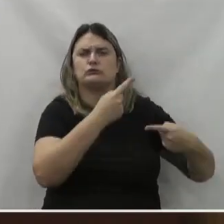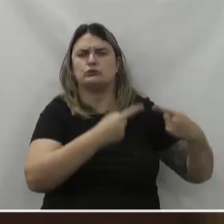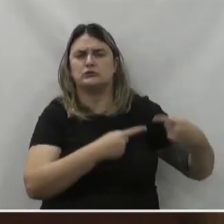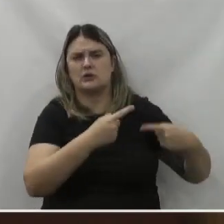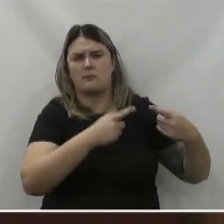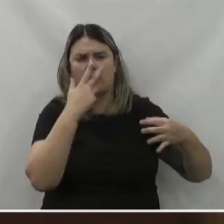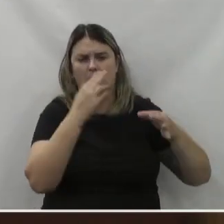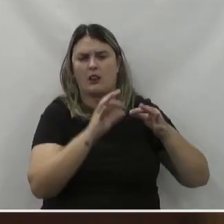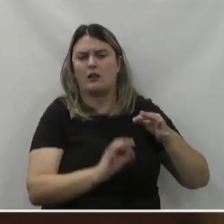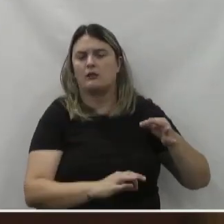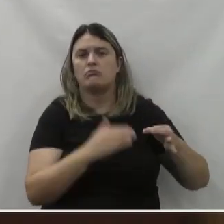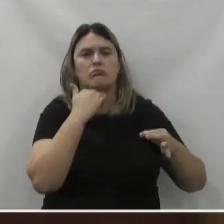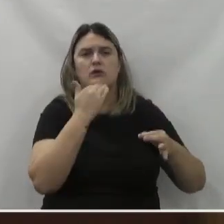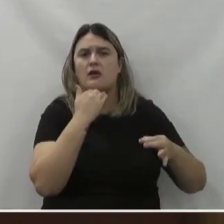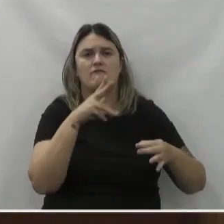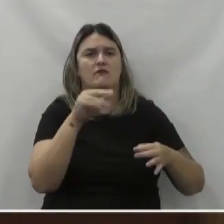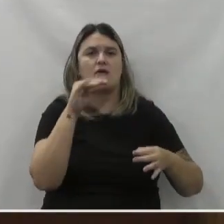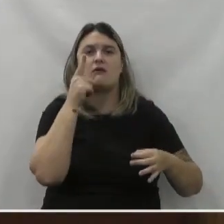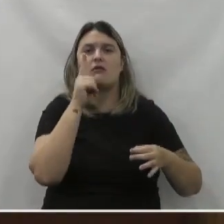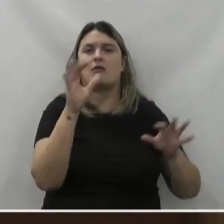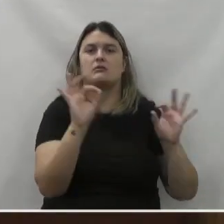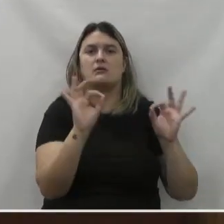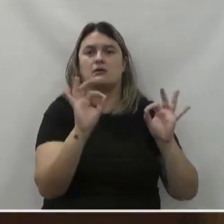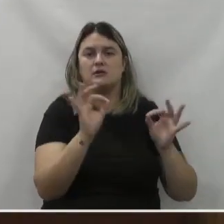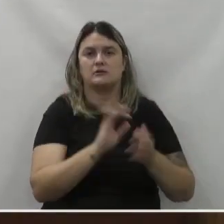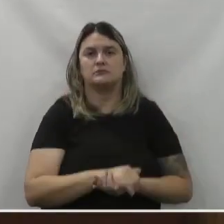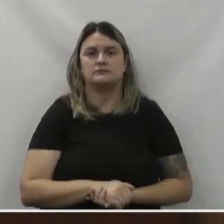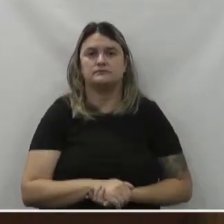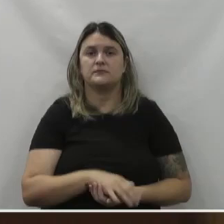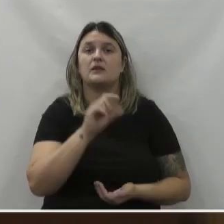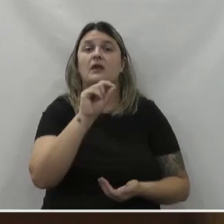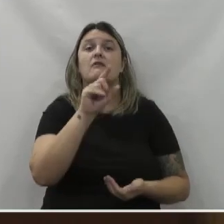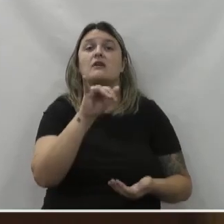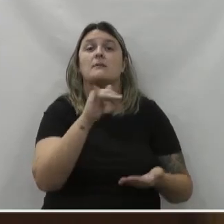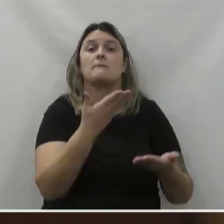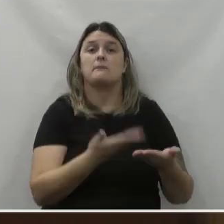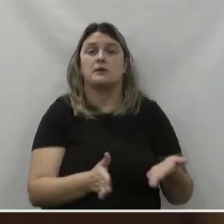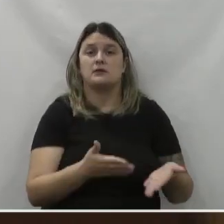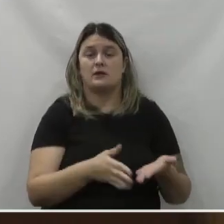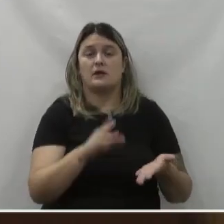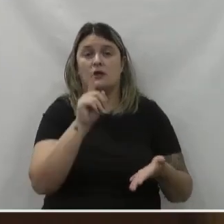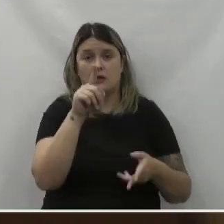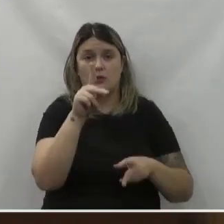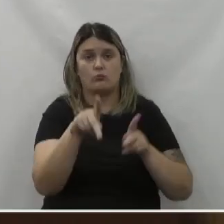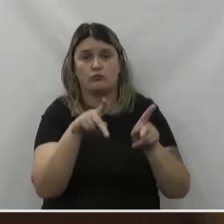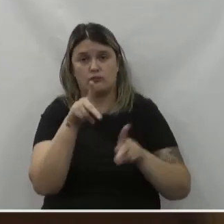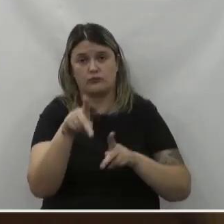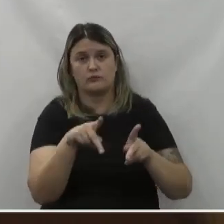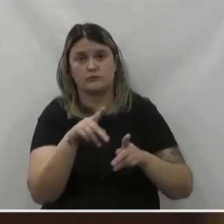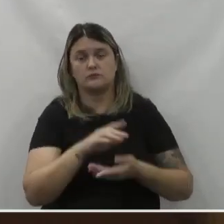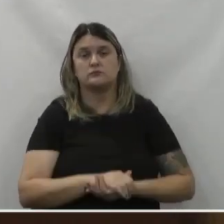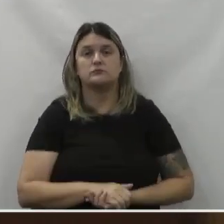discussão que ninguém ganha nada com isso, né? Na verdade, quem perde é a população.